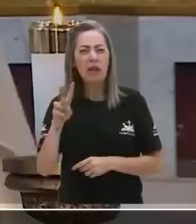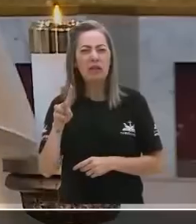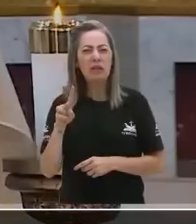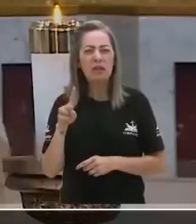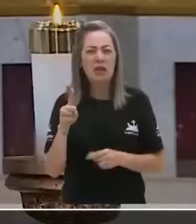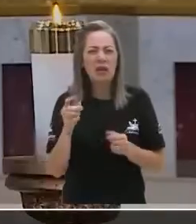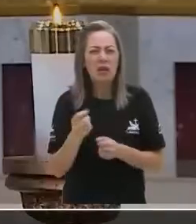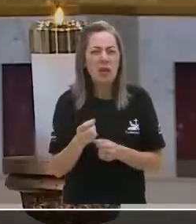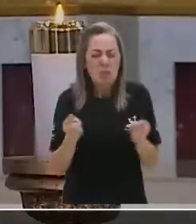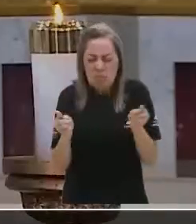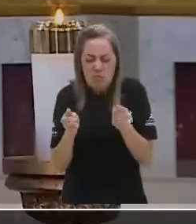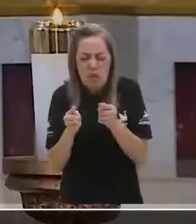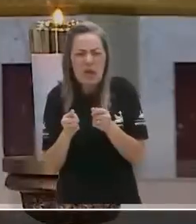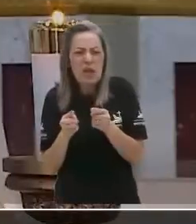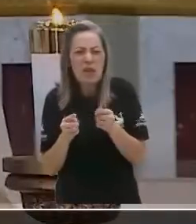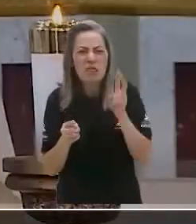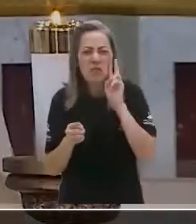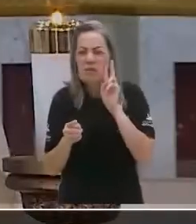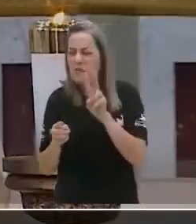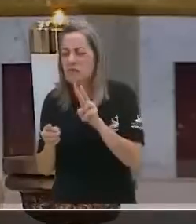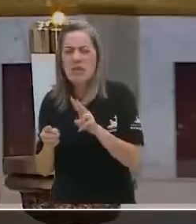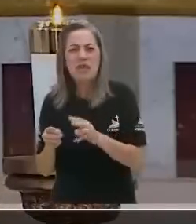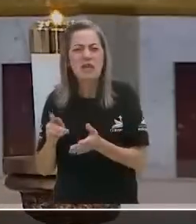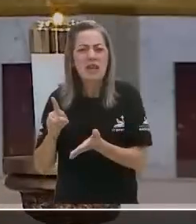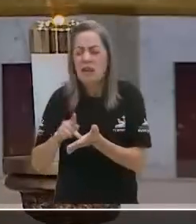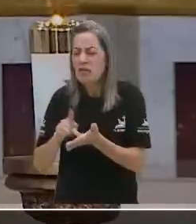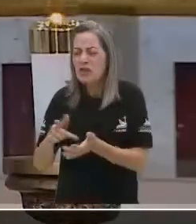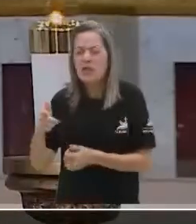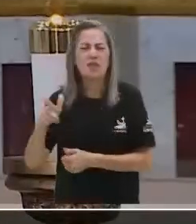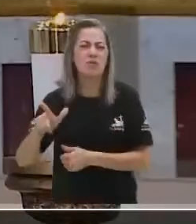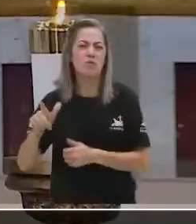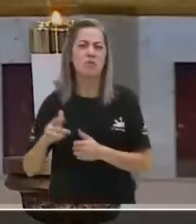a realidade. Uma forma distorcida.